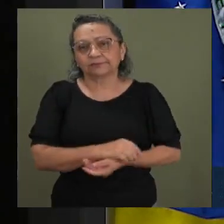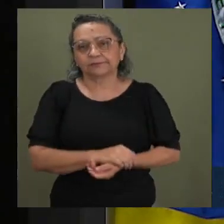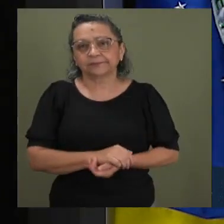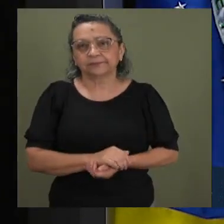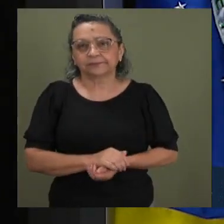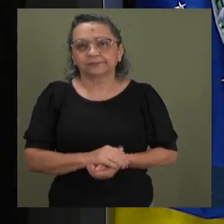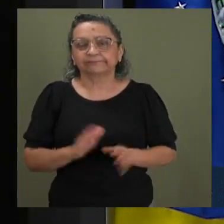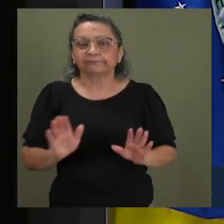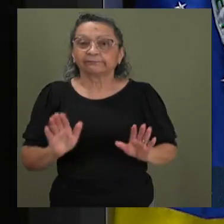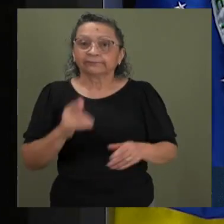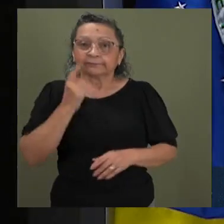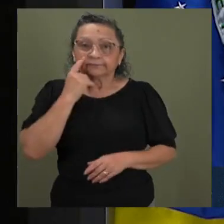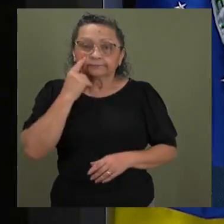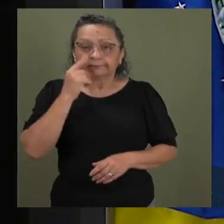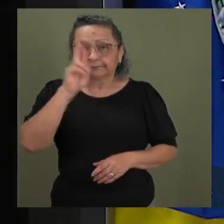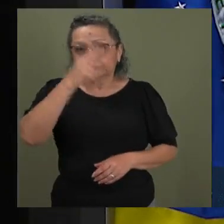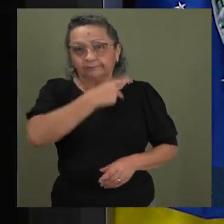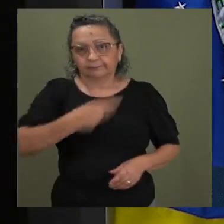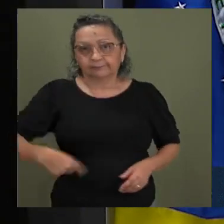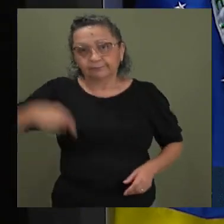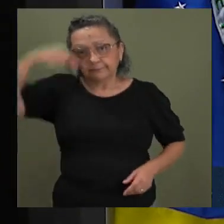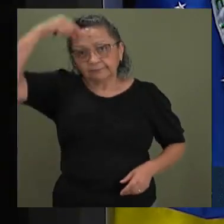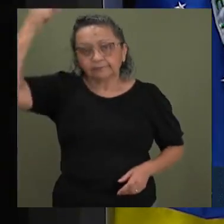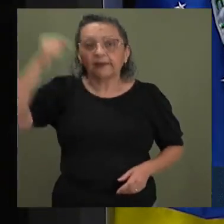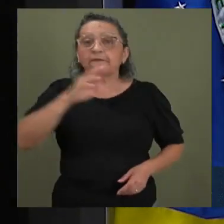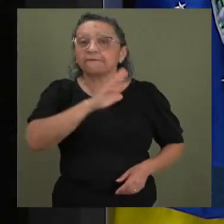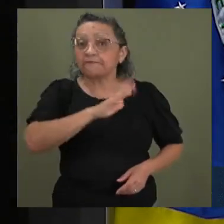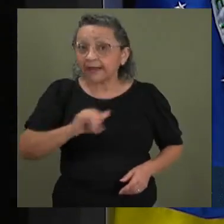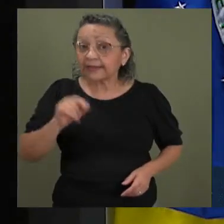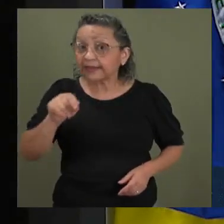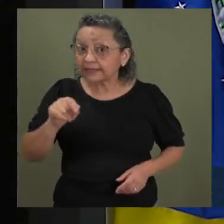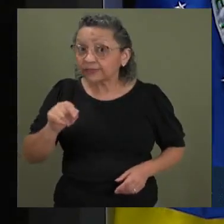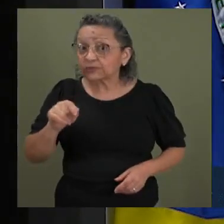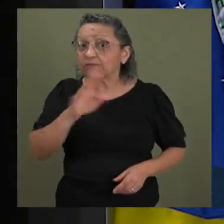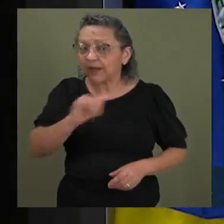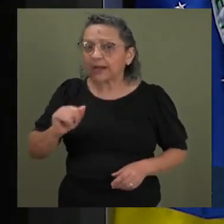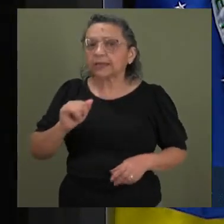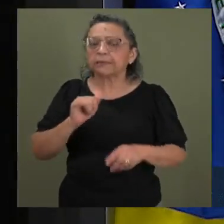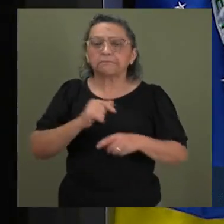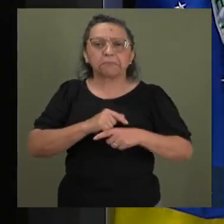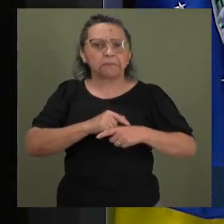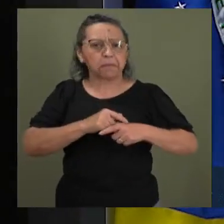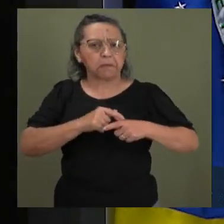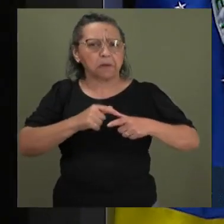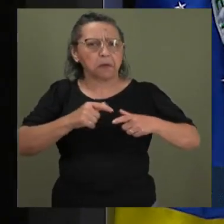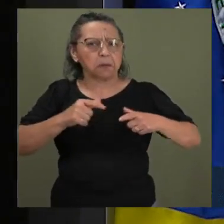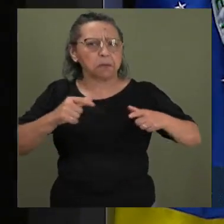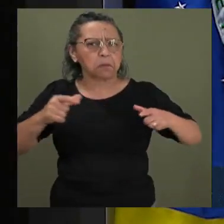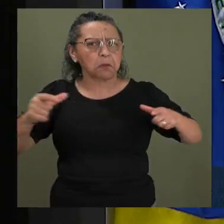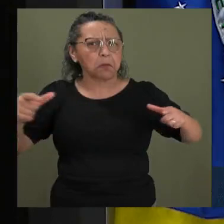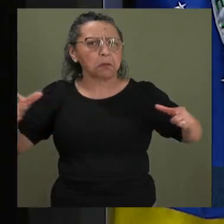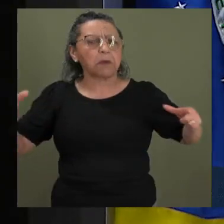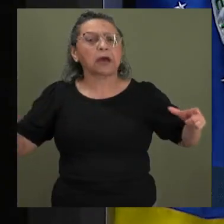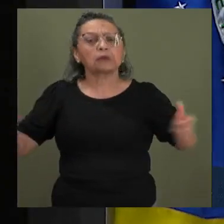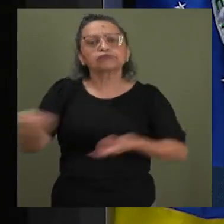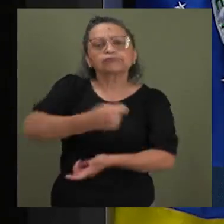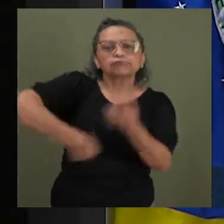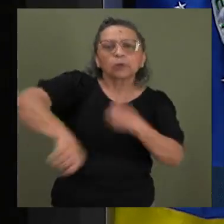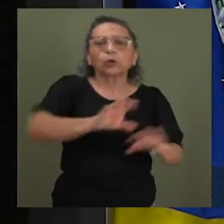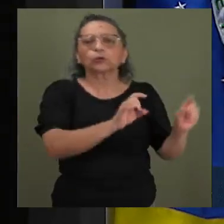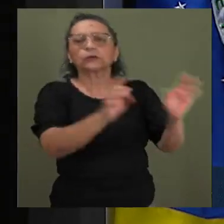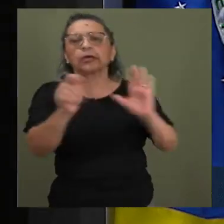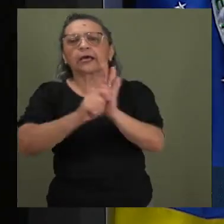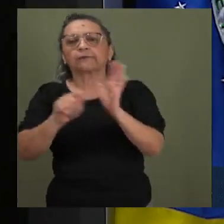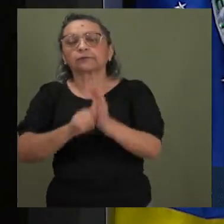Olha, senhor presidente, vai fomentar o tráfico também, pois ao descriminalizar o consumo, o usuário,